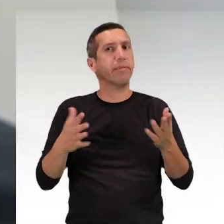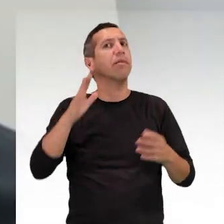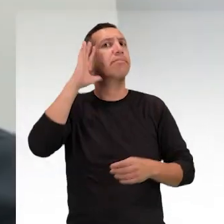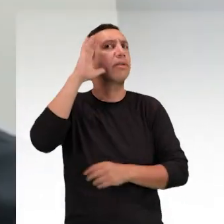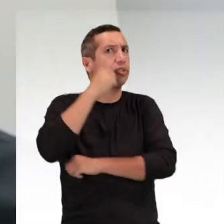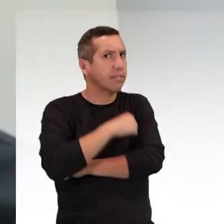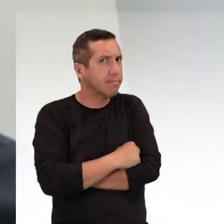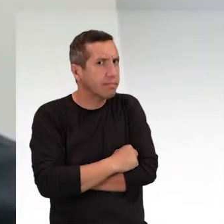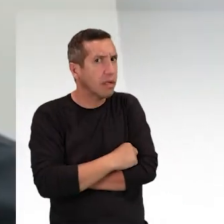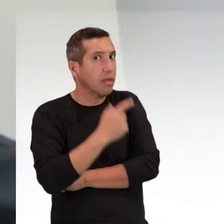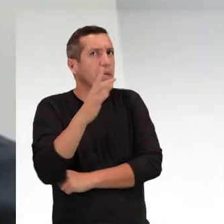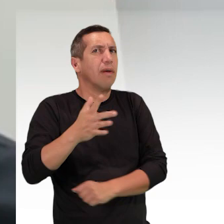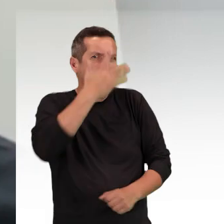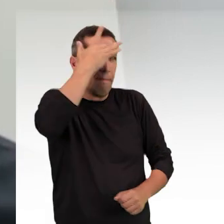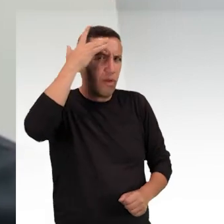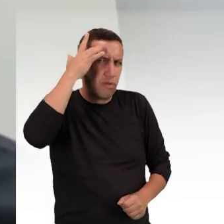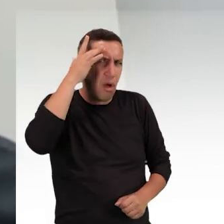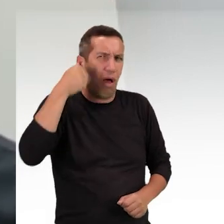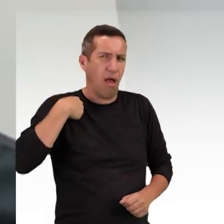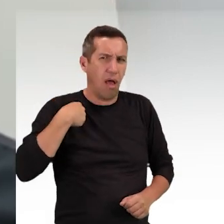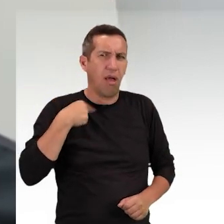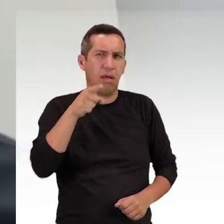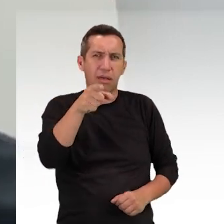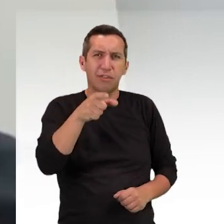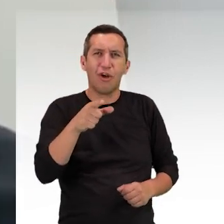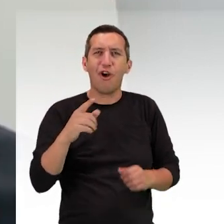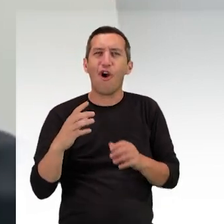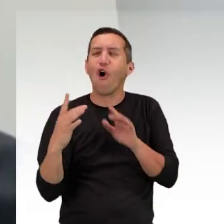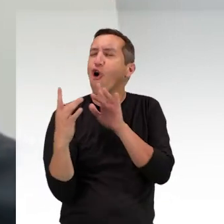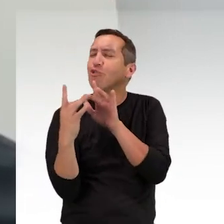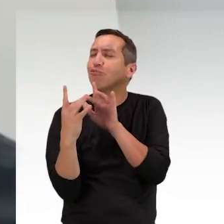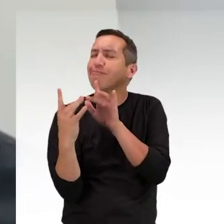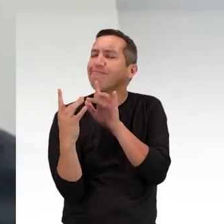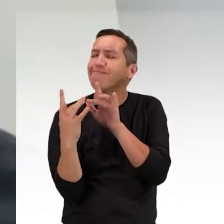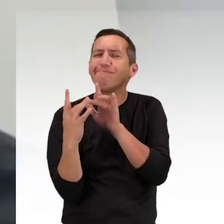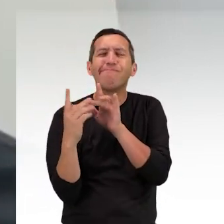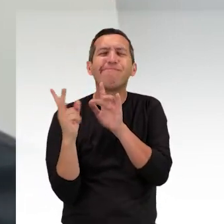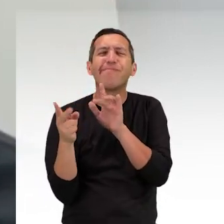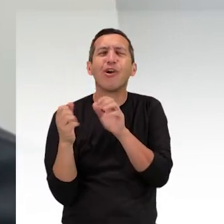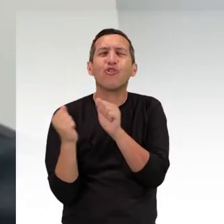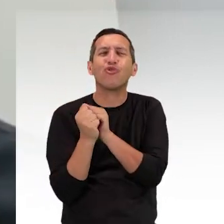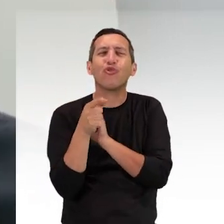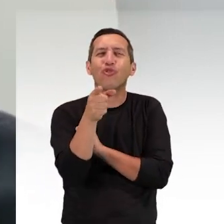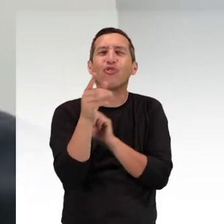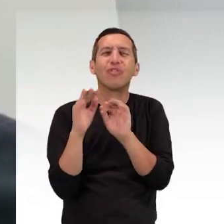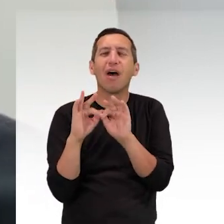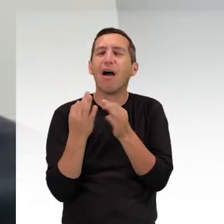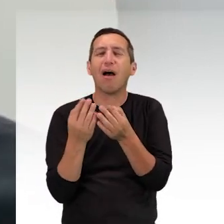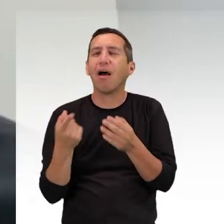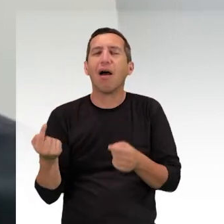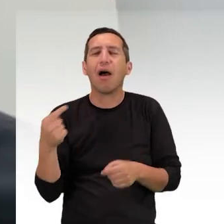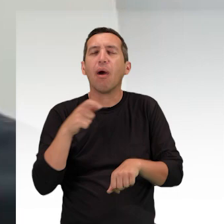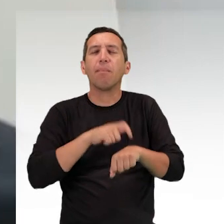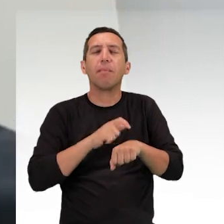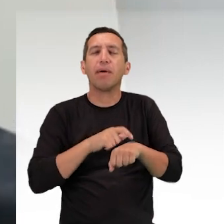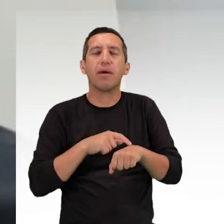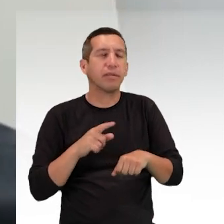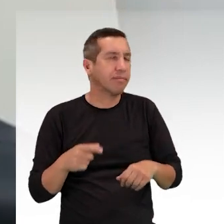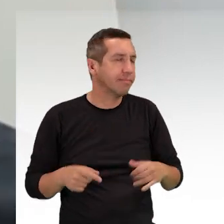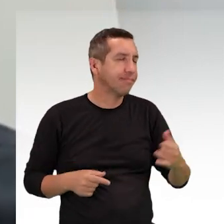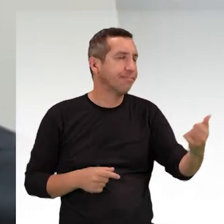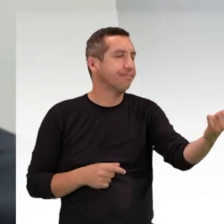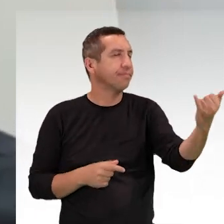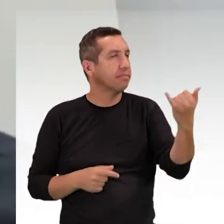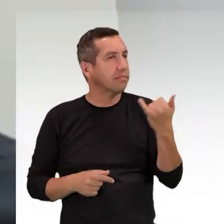Então você imagina, uma pessoa que estava ali no seu convívio, que era próxima de você, de uma hora para outra chega já